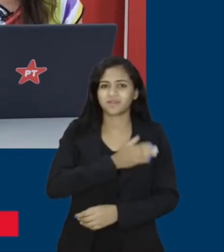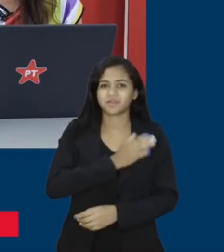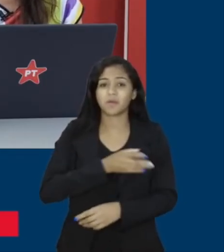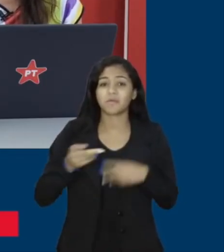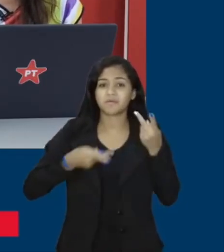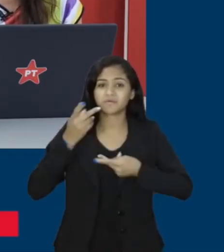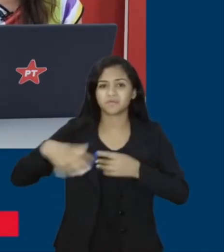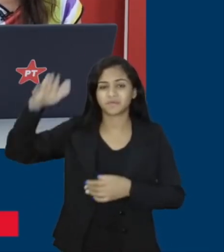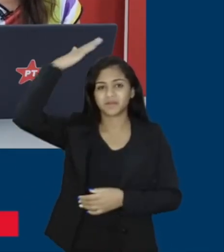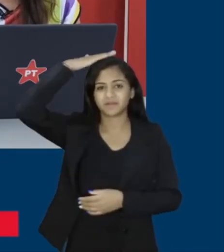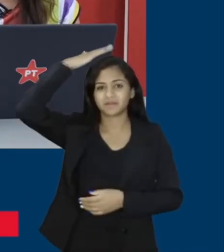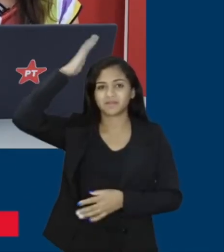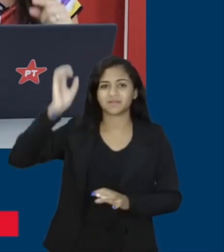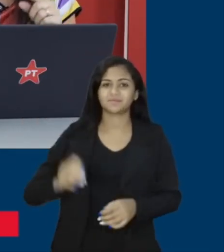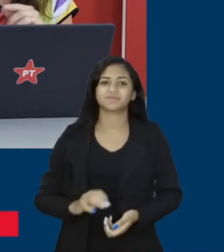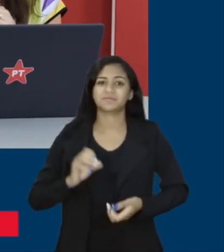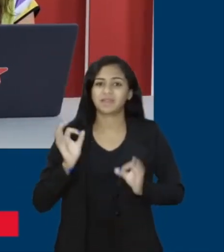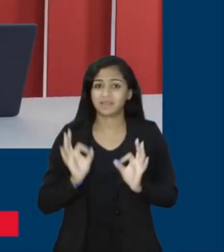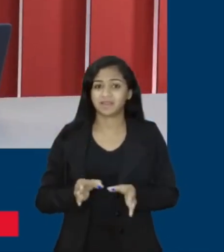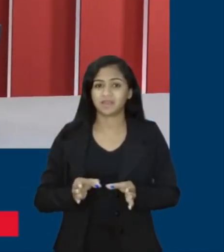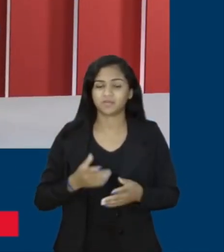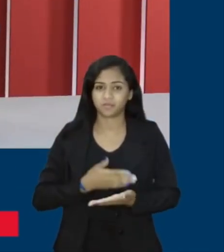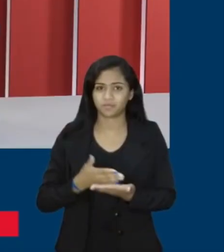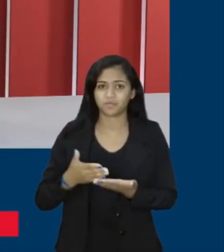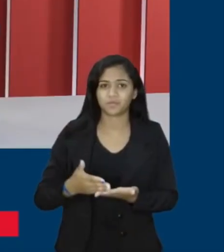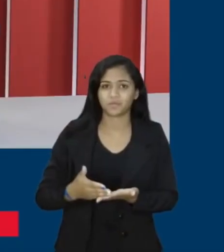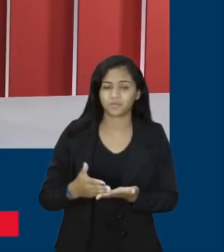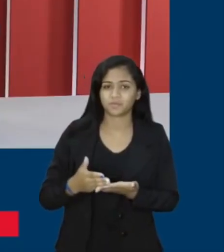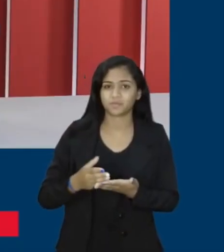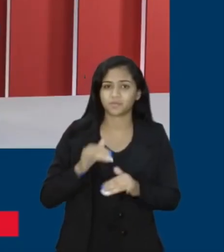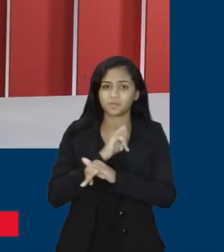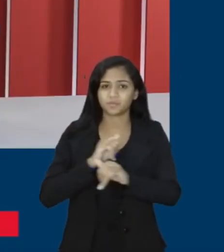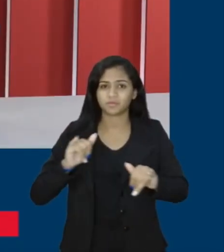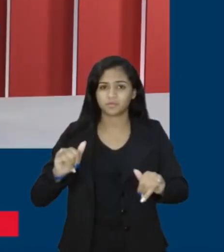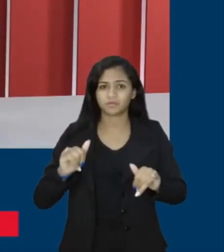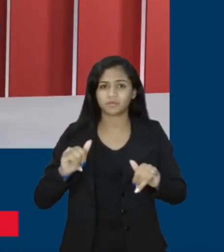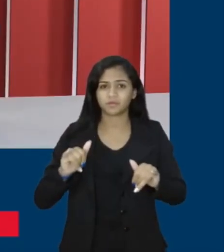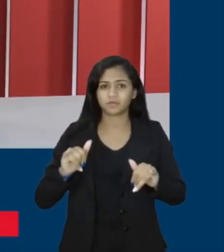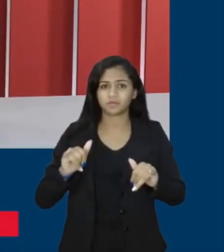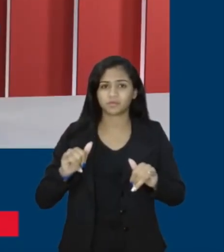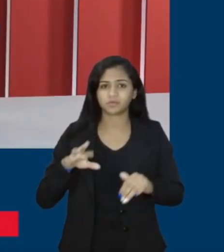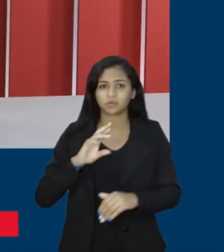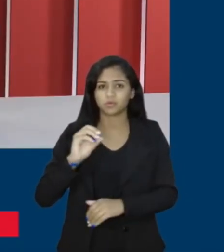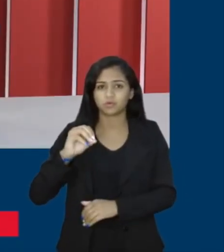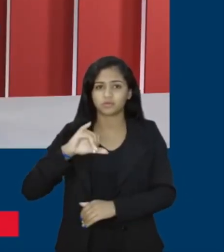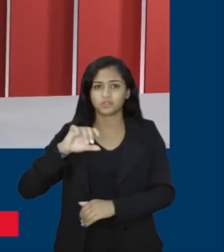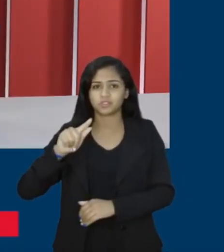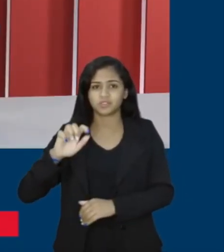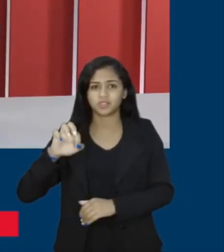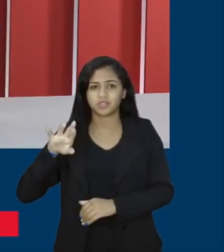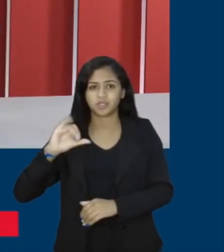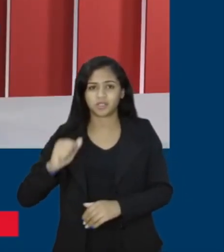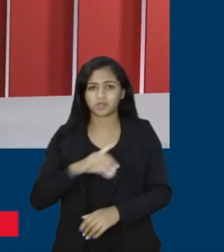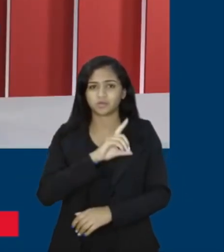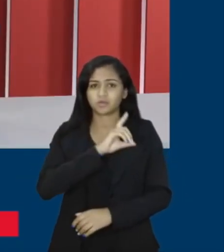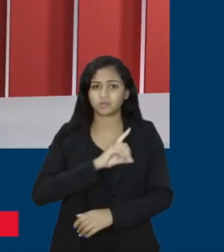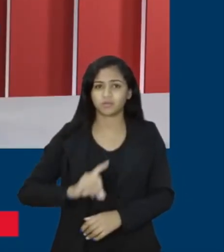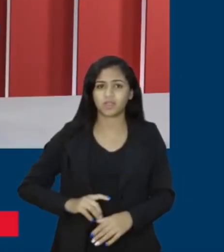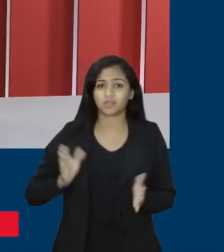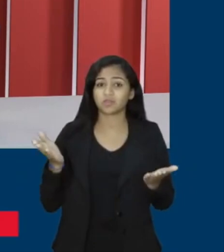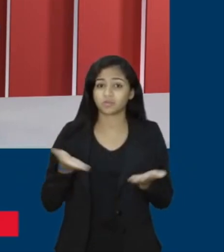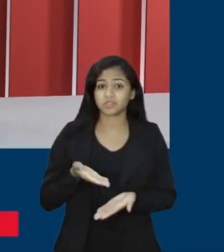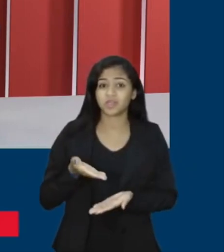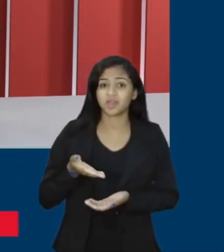Paraná. Com certeza. Vamos começar aqui com uma informação que o Rogério Correia, o deputado Rogério Correia, já passou para a gente que a